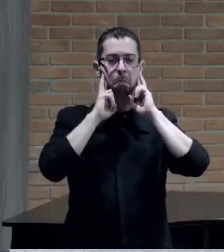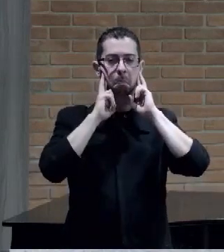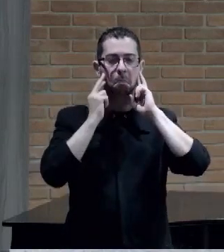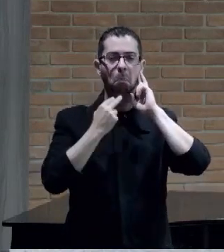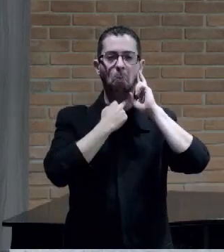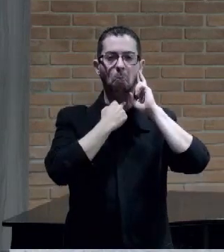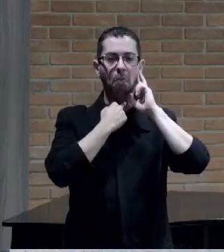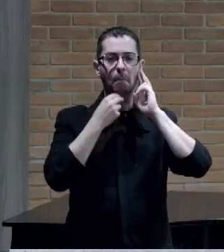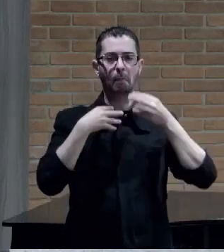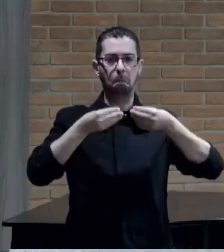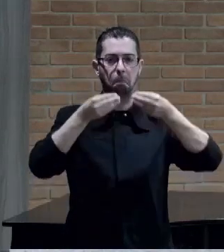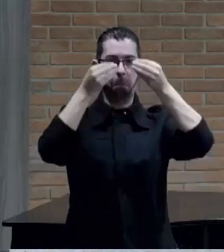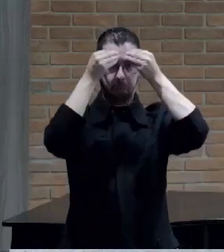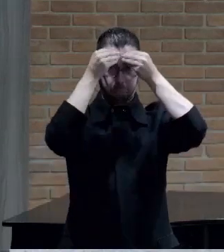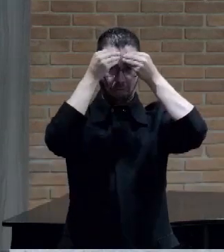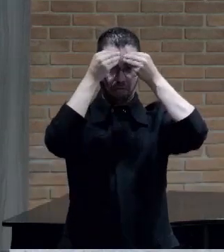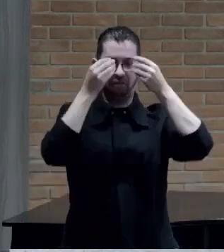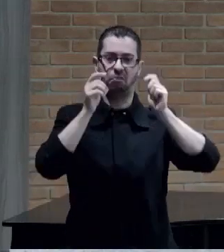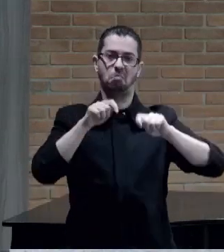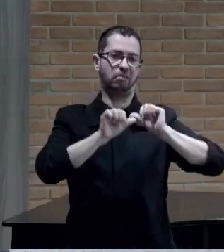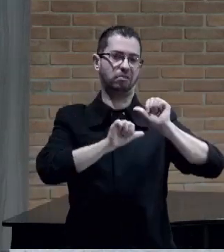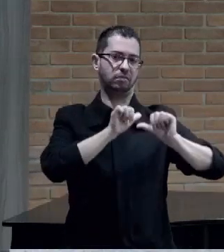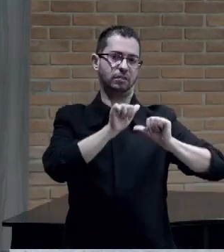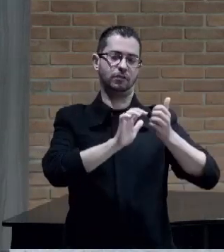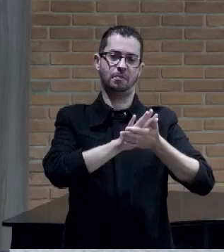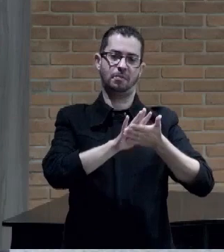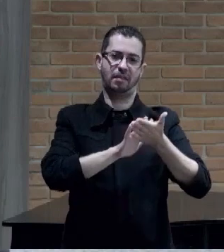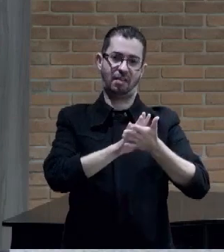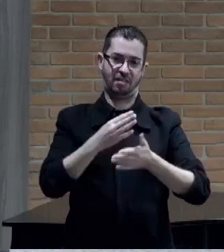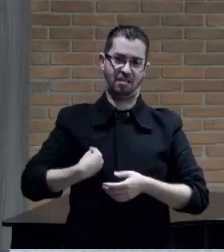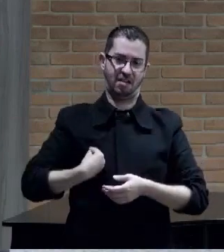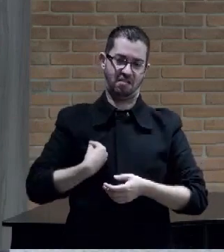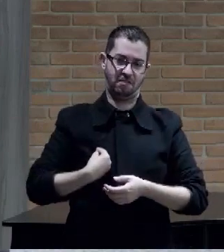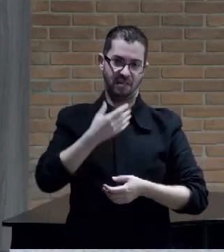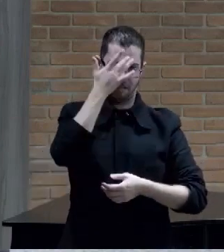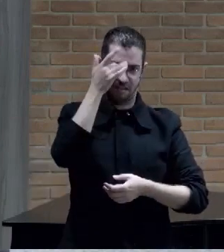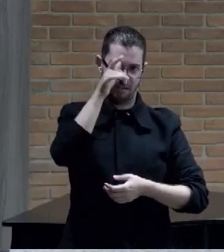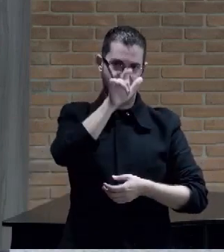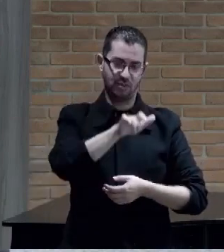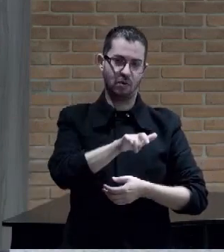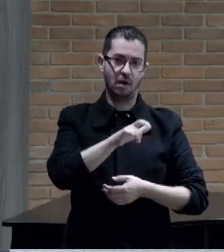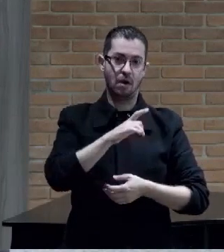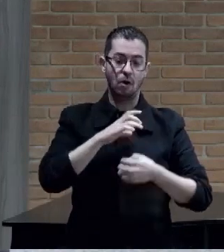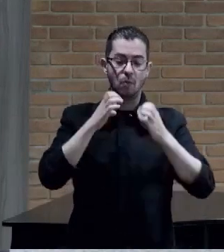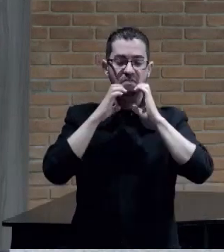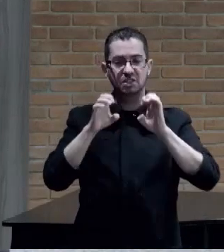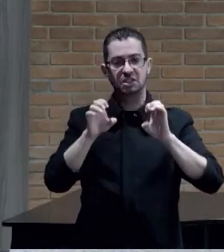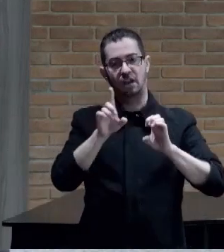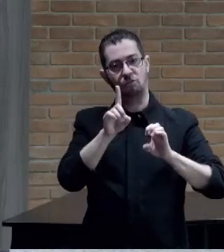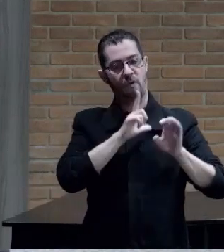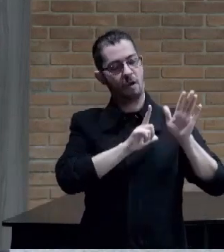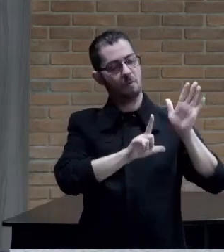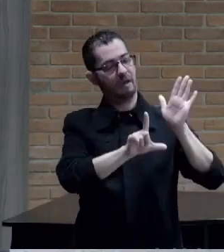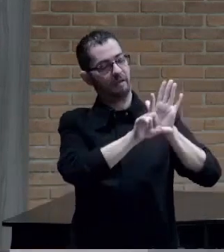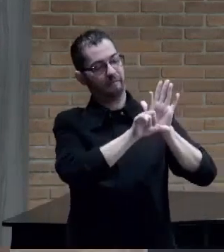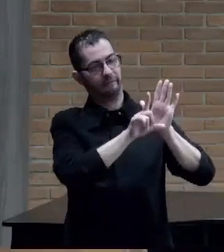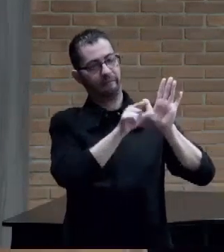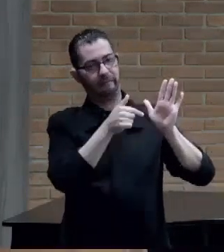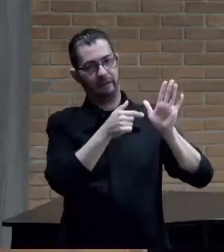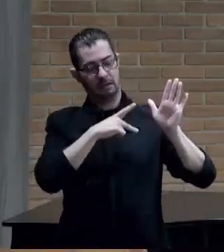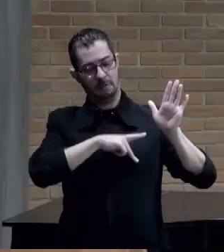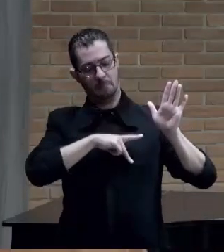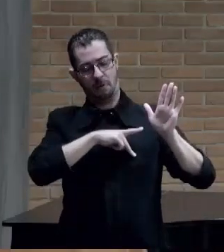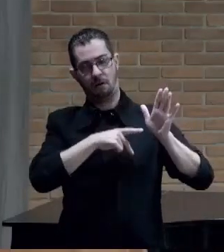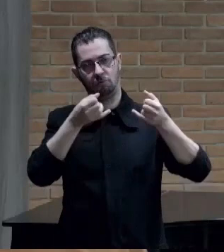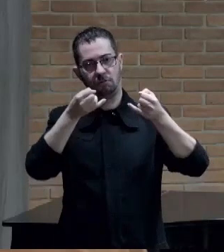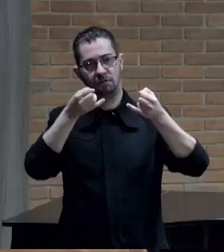Qualquer transformação nos ouvintes. O Evangelho não é uma simples doutrina do que Paulo fala a